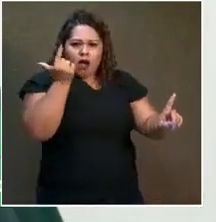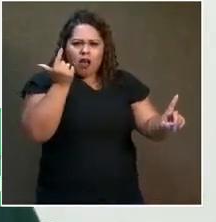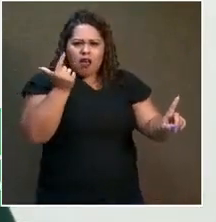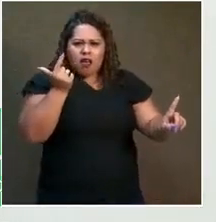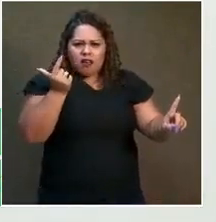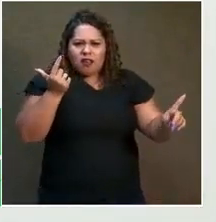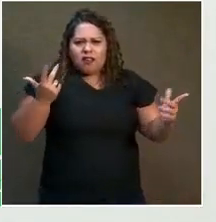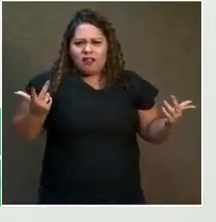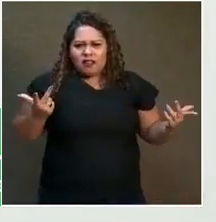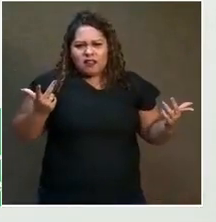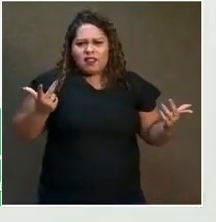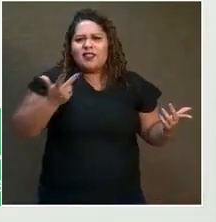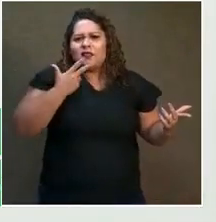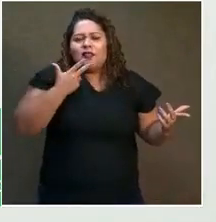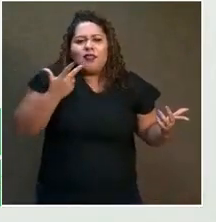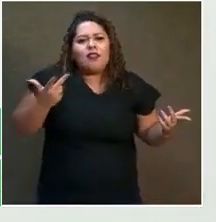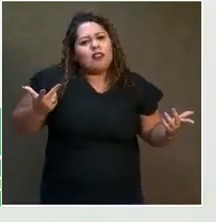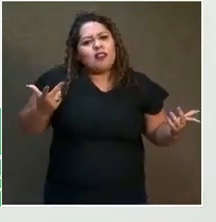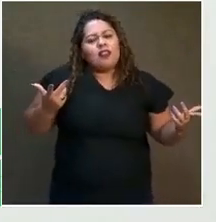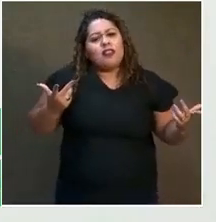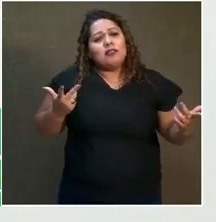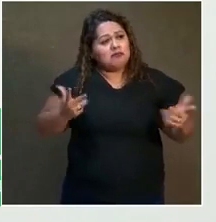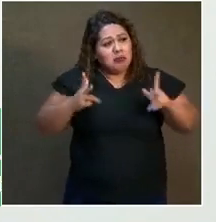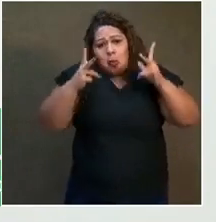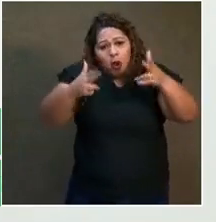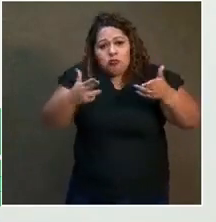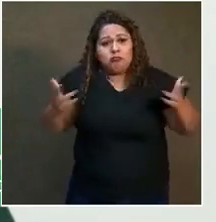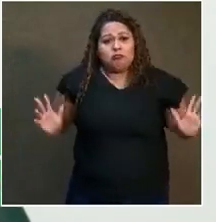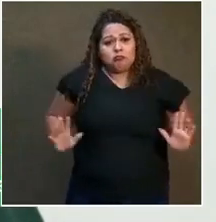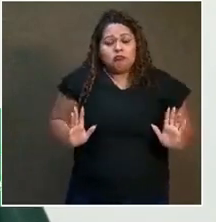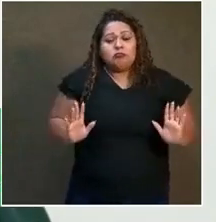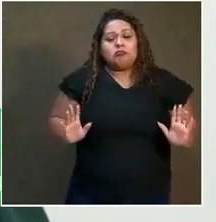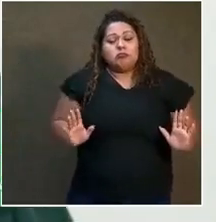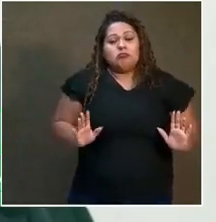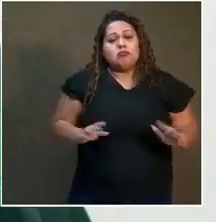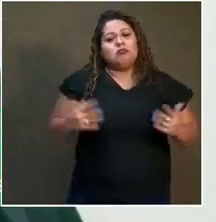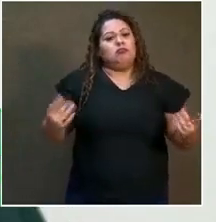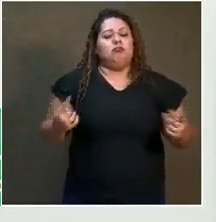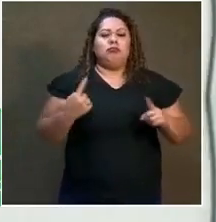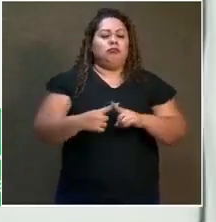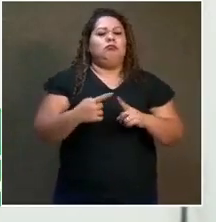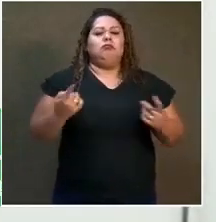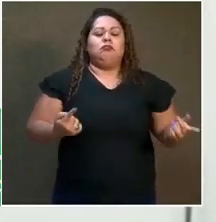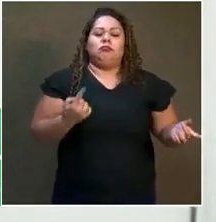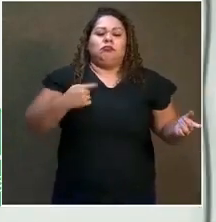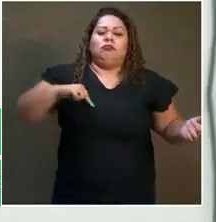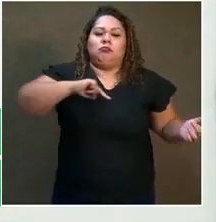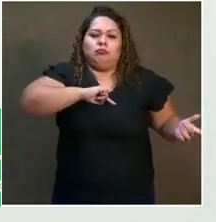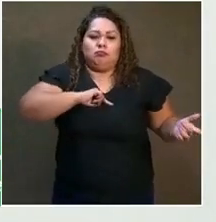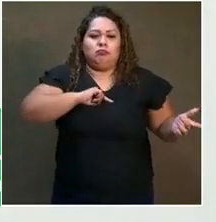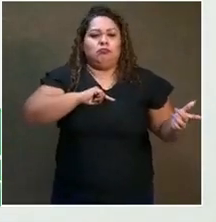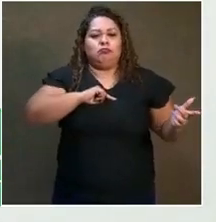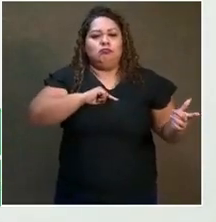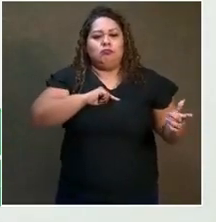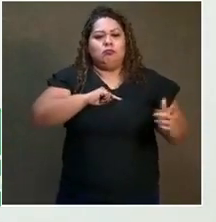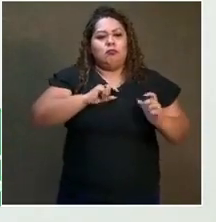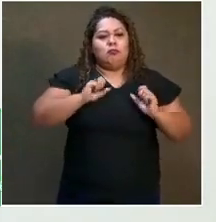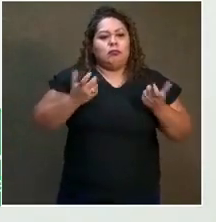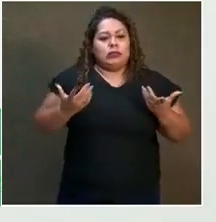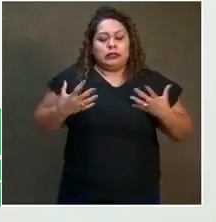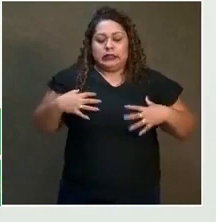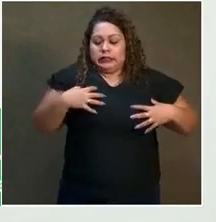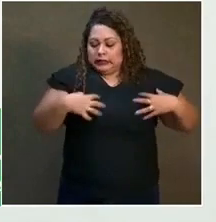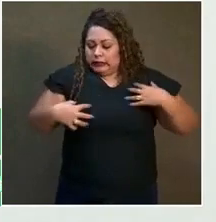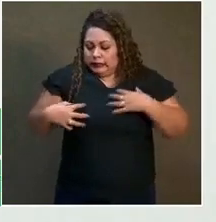falar nas mesmas circunstâncias. Porque quem de nós pode controlar